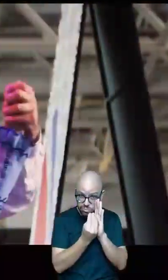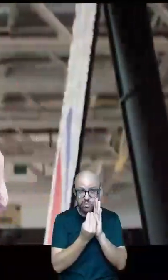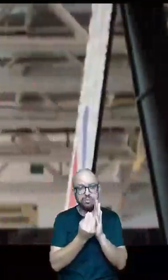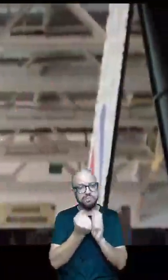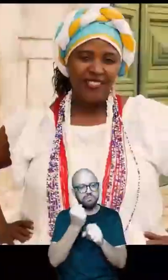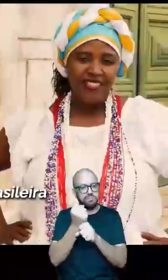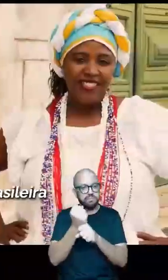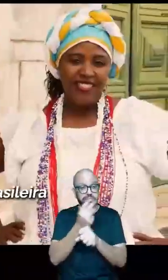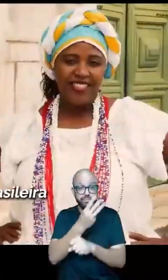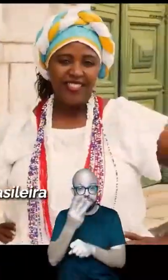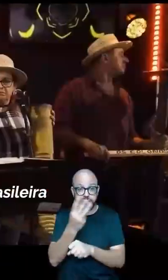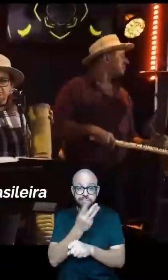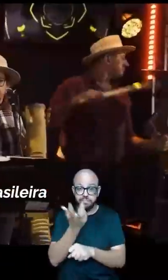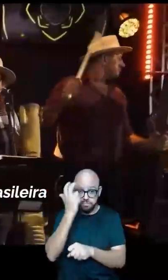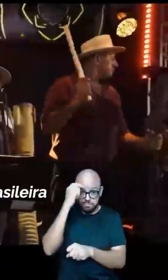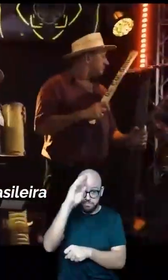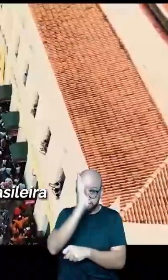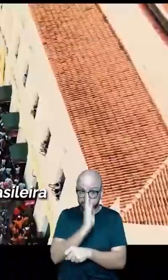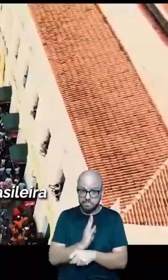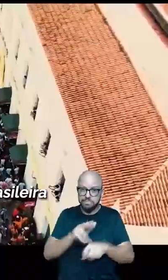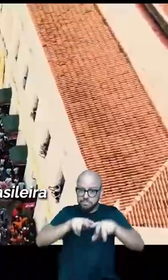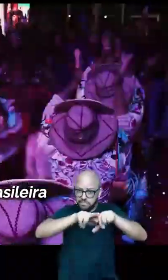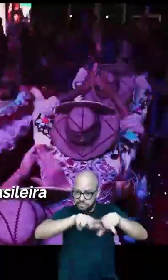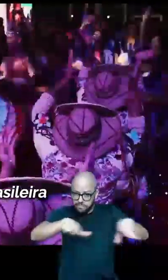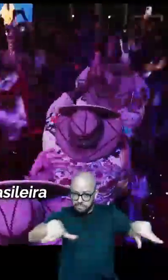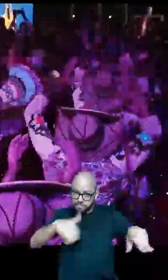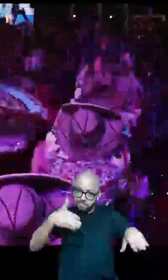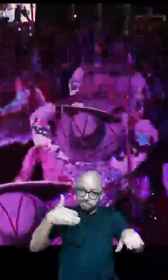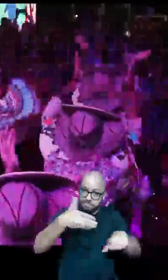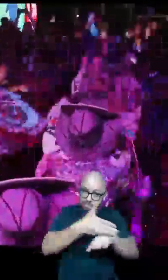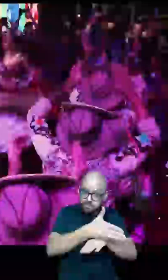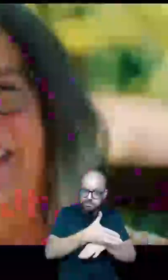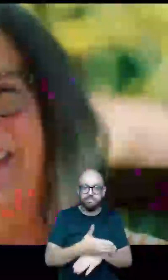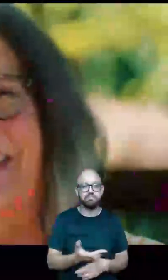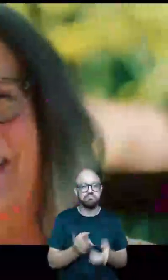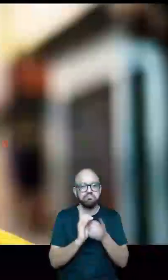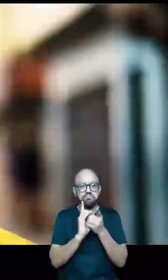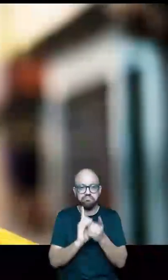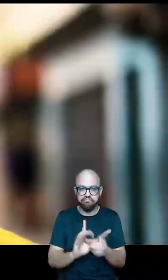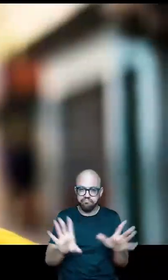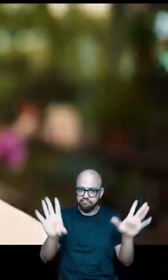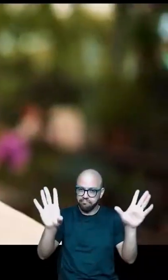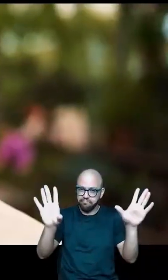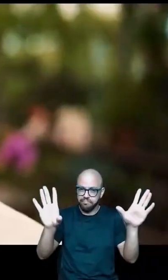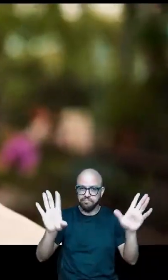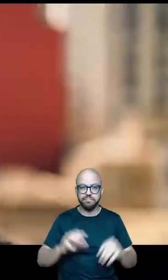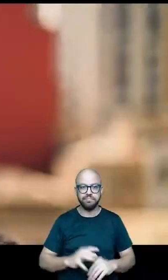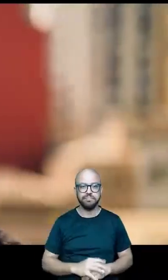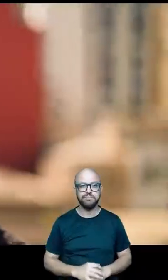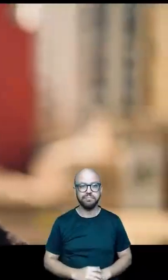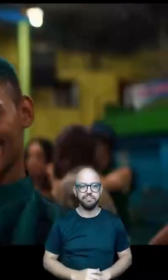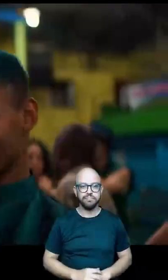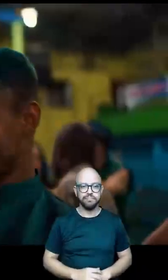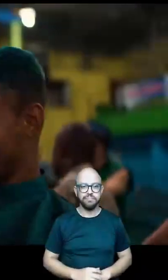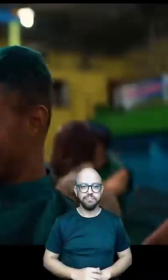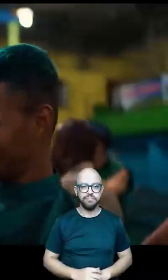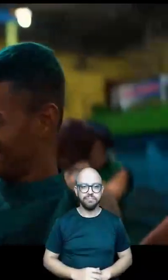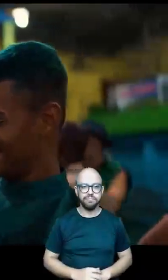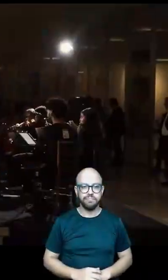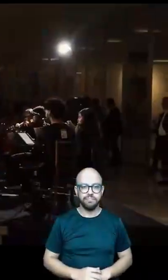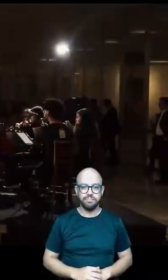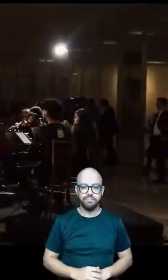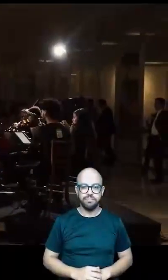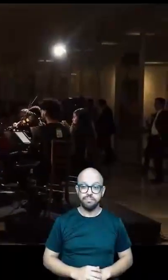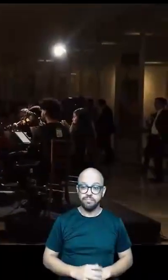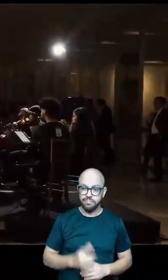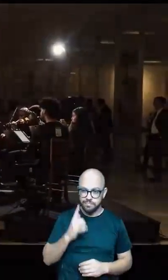Lei Rouanet, há 33 anos tornando a cultura brasileira mais plural, acessível e democrática.